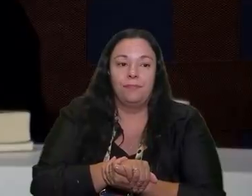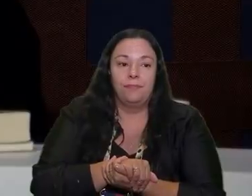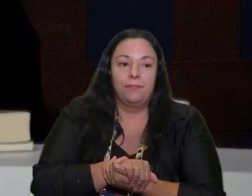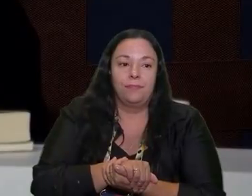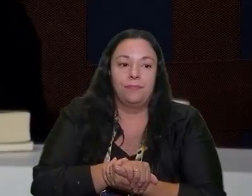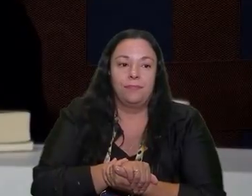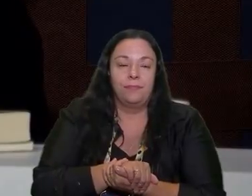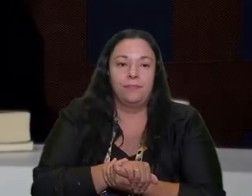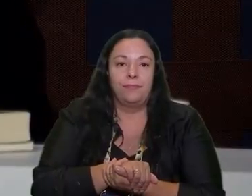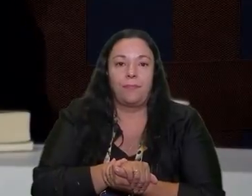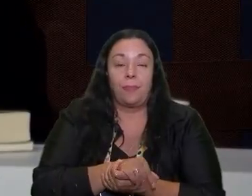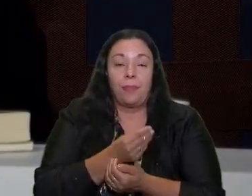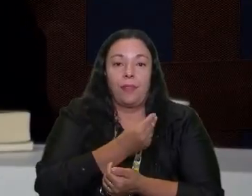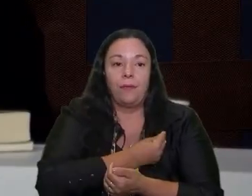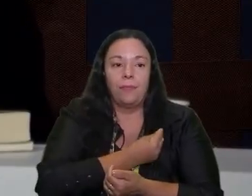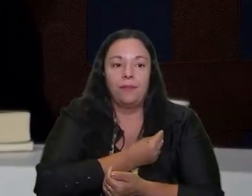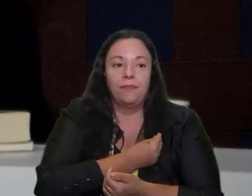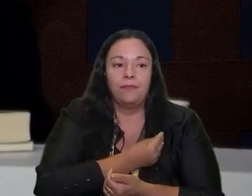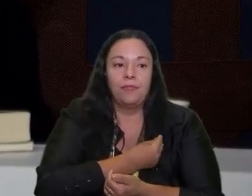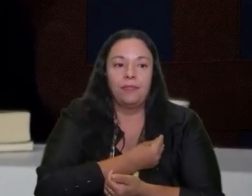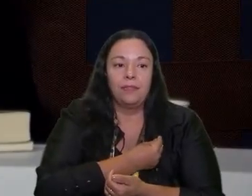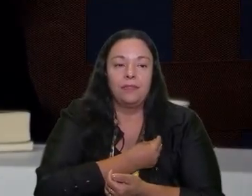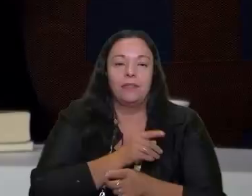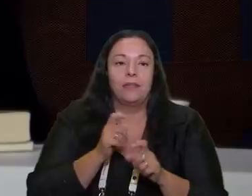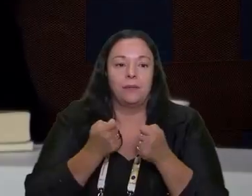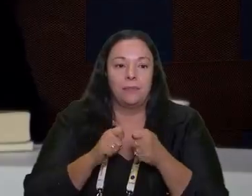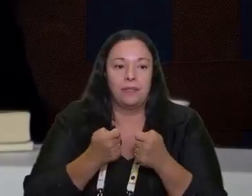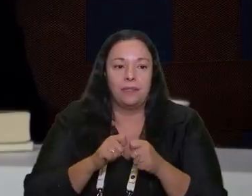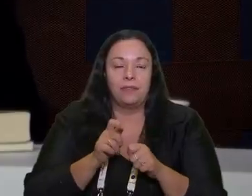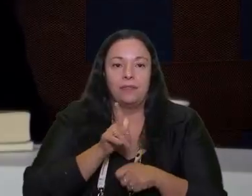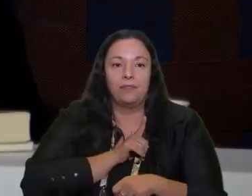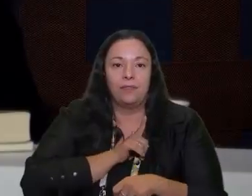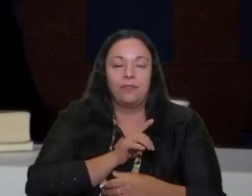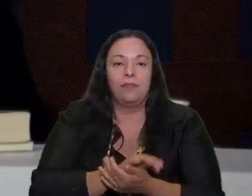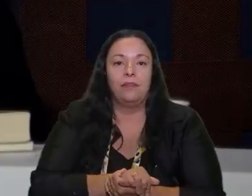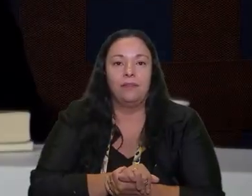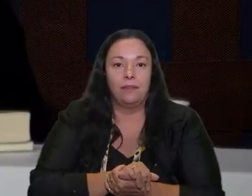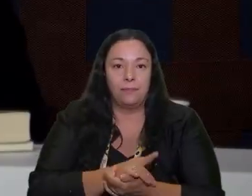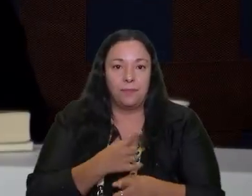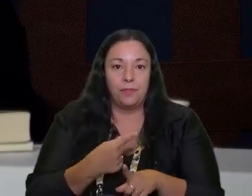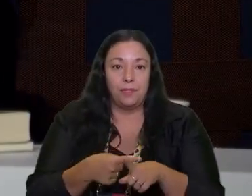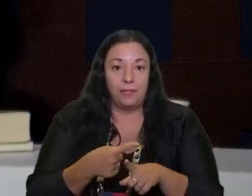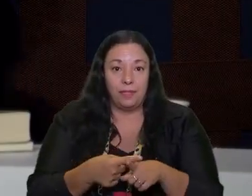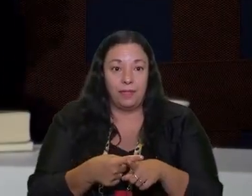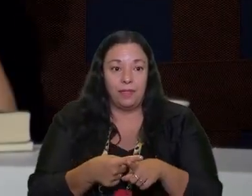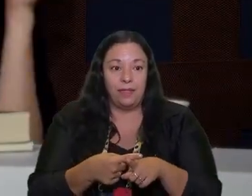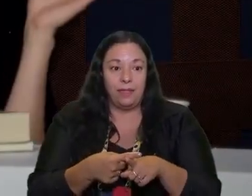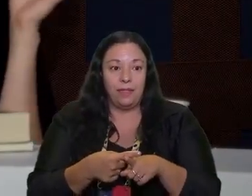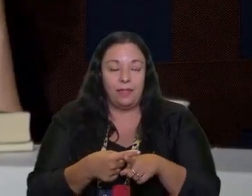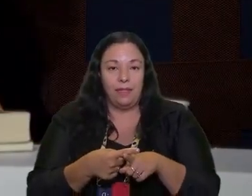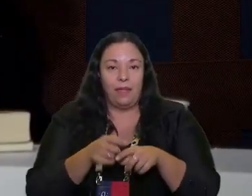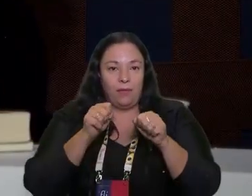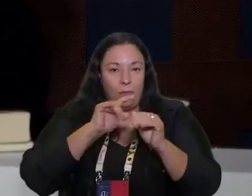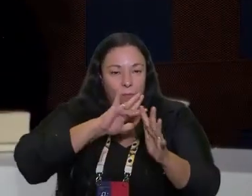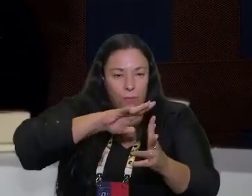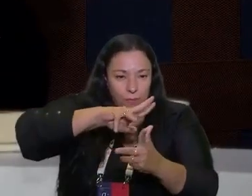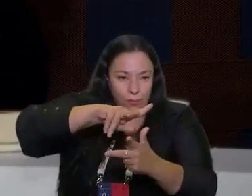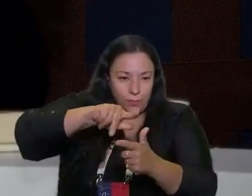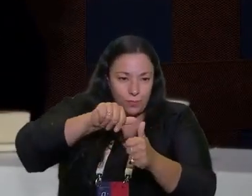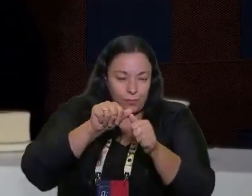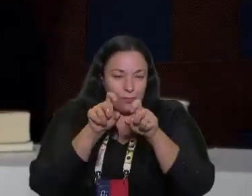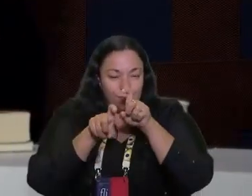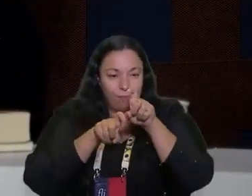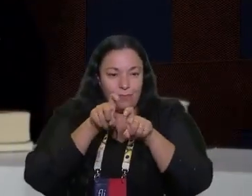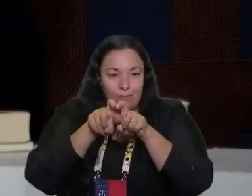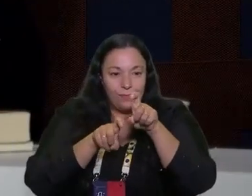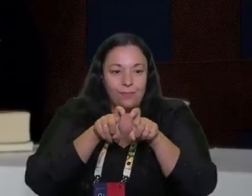que é uma vida que é preciso ter, né? Porque é um vasto mundo a internet, só que